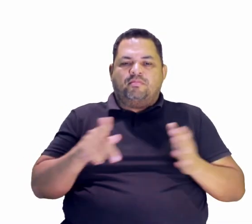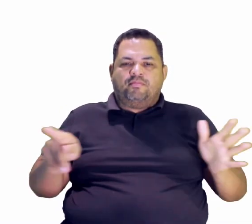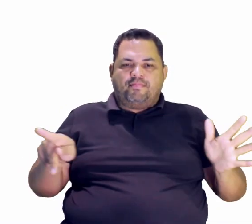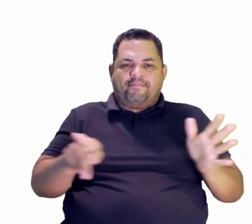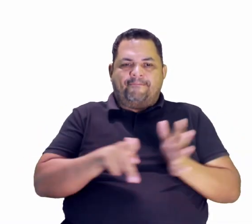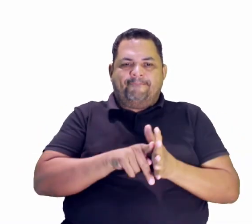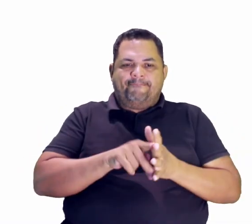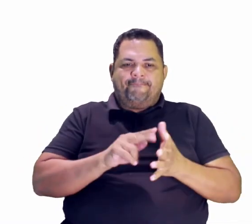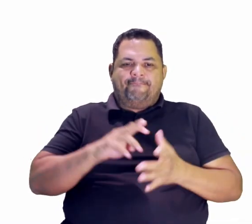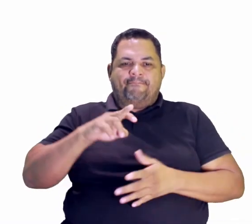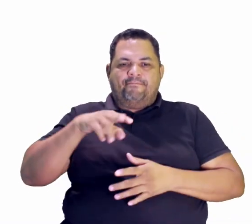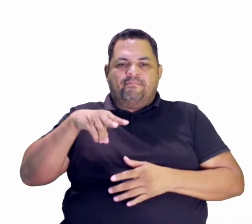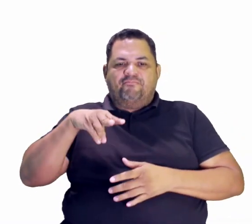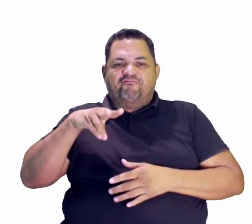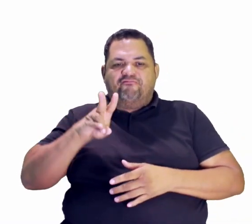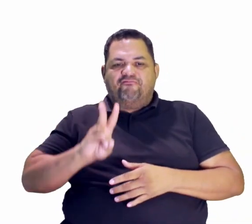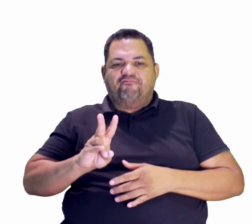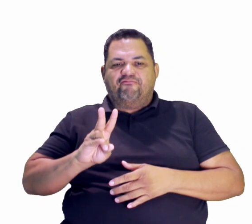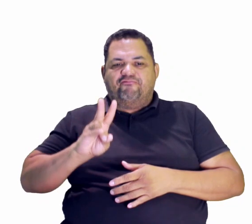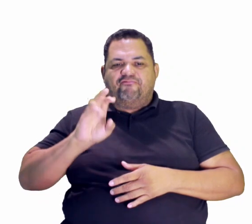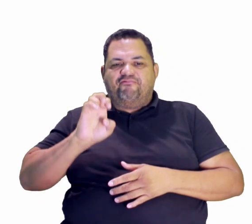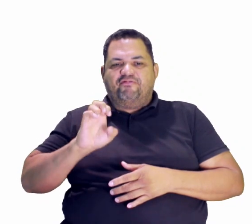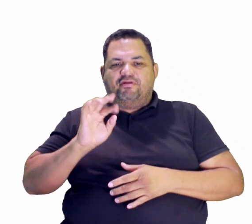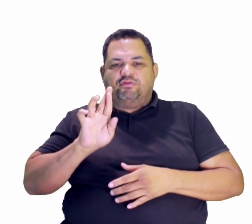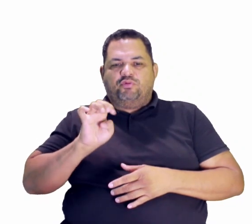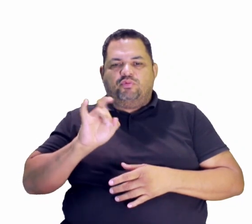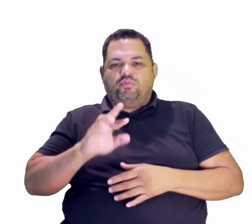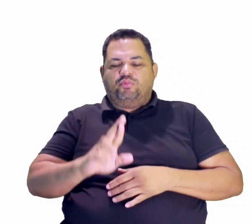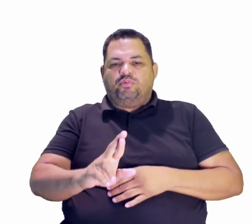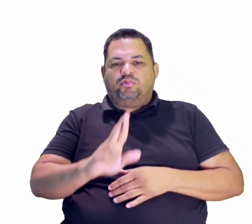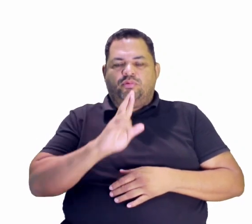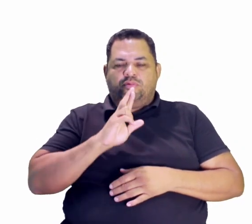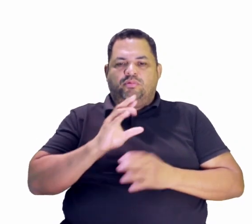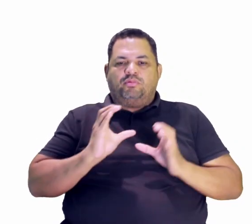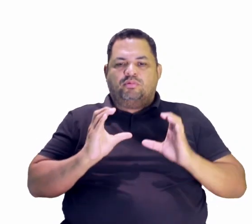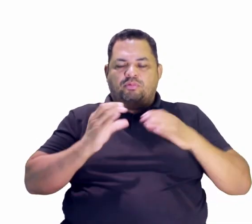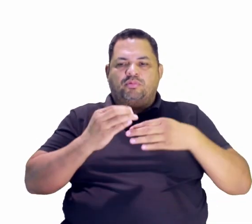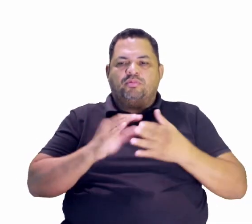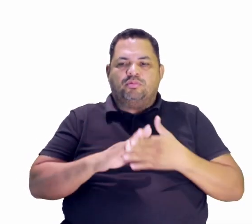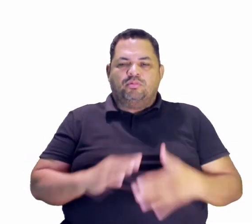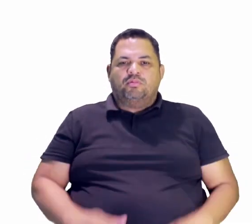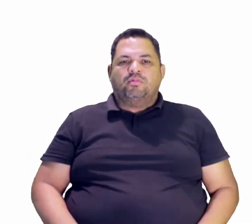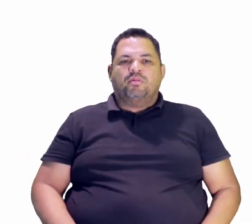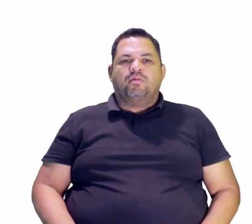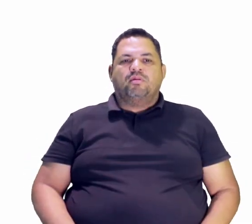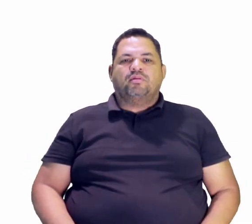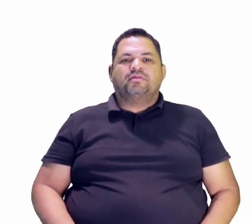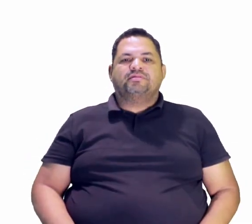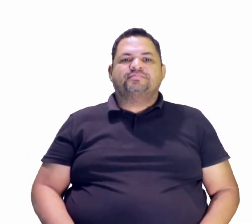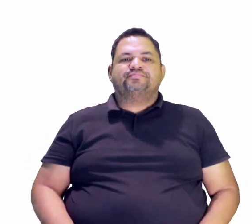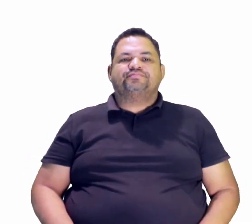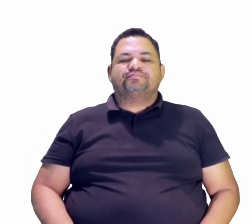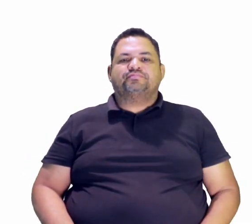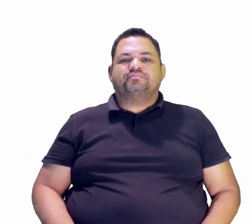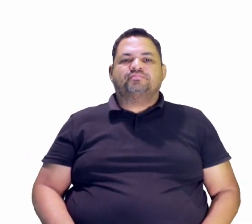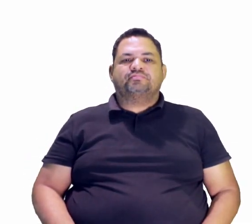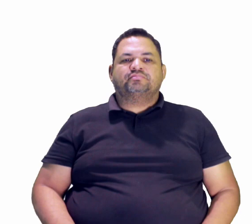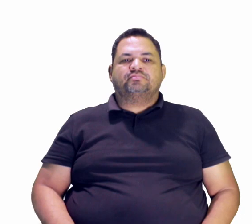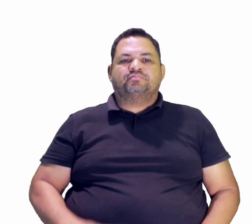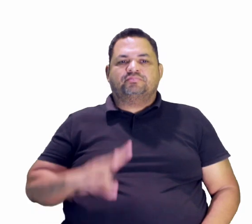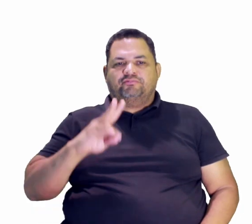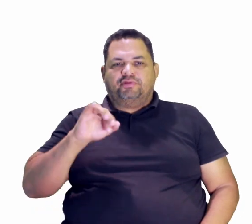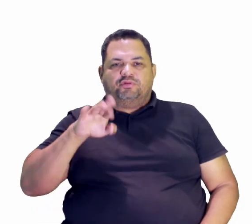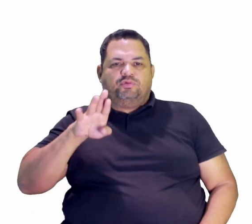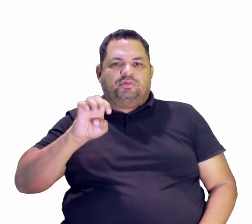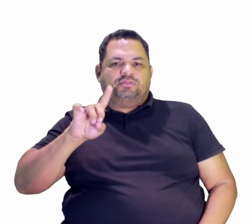próprio vetor resultante. O vetor resultante de um conjunto de vetores, então, tá? Vetores perpendiculares